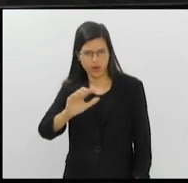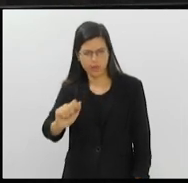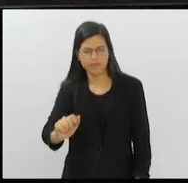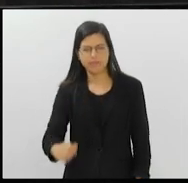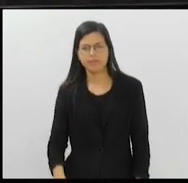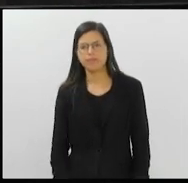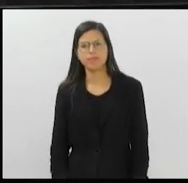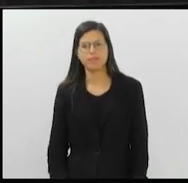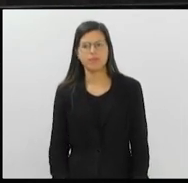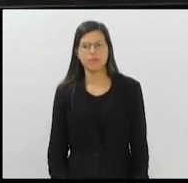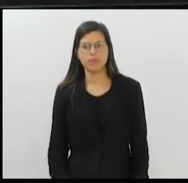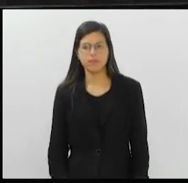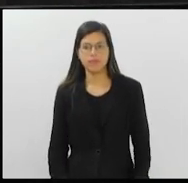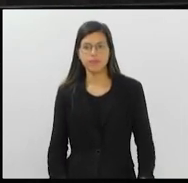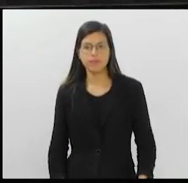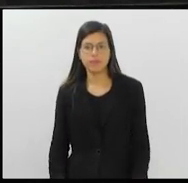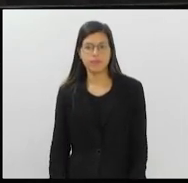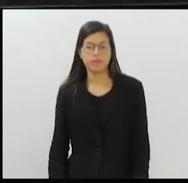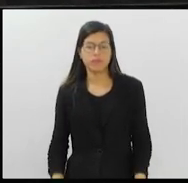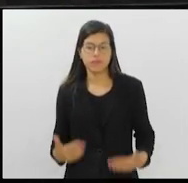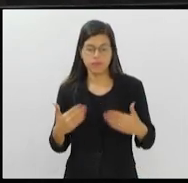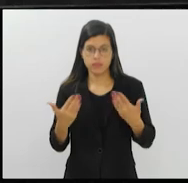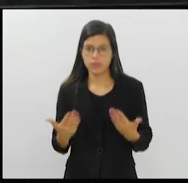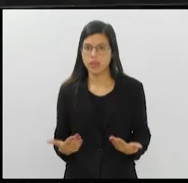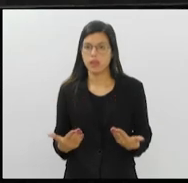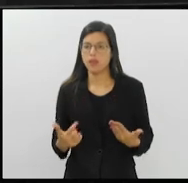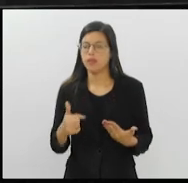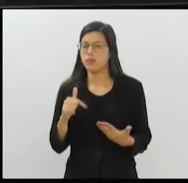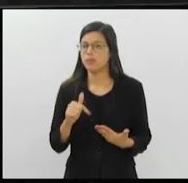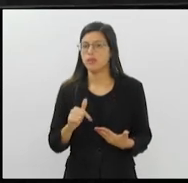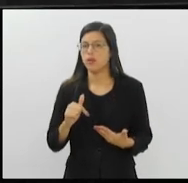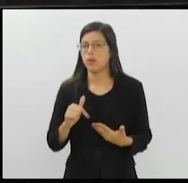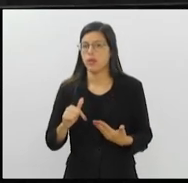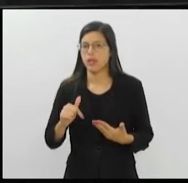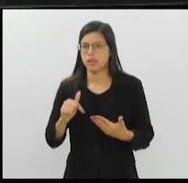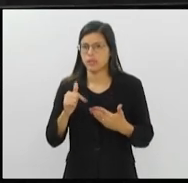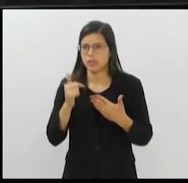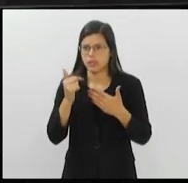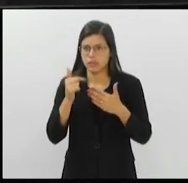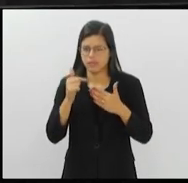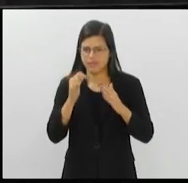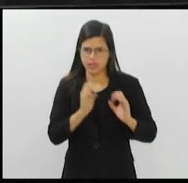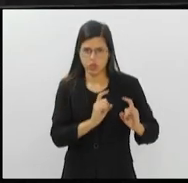questão, senhor presidente, é a seguinte: esses empreendimentos novos que